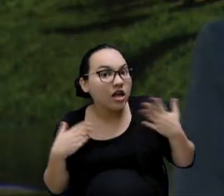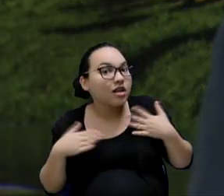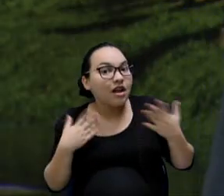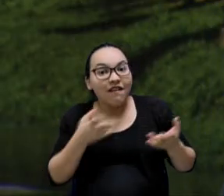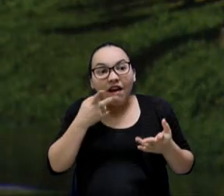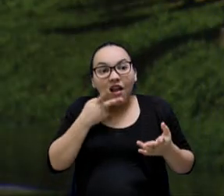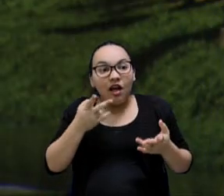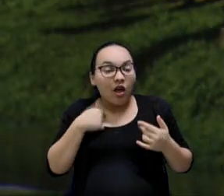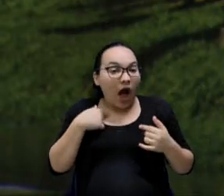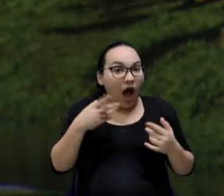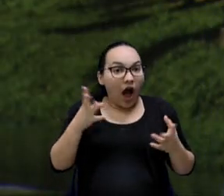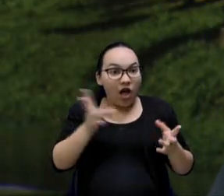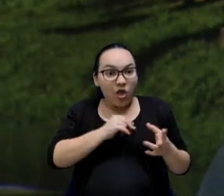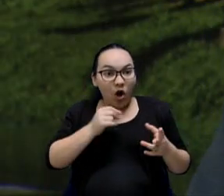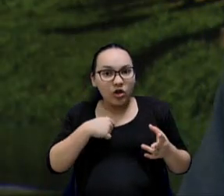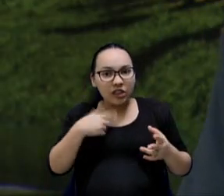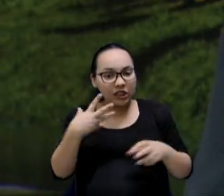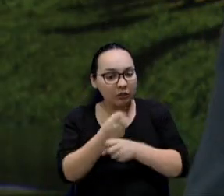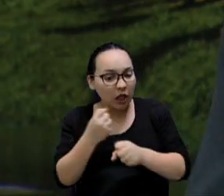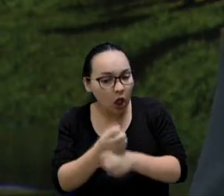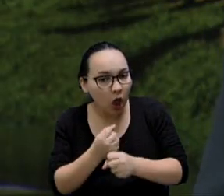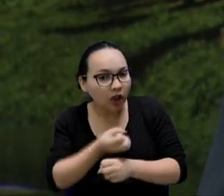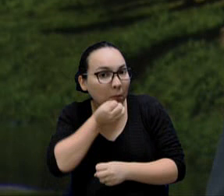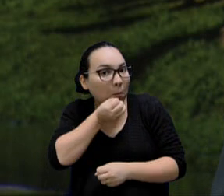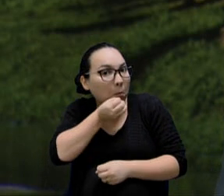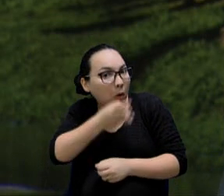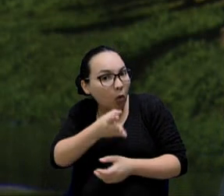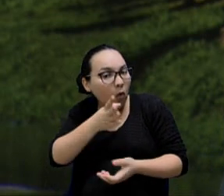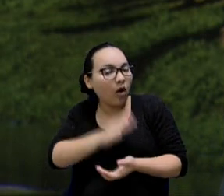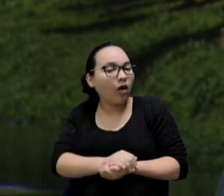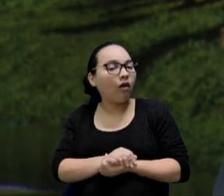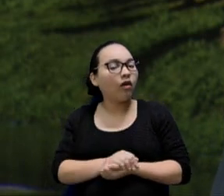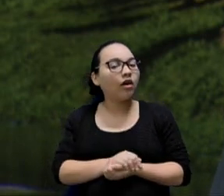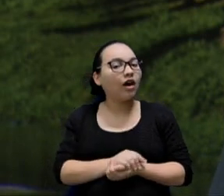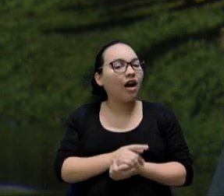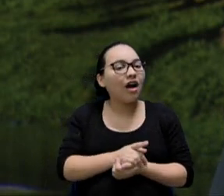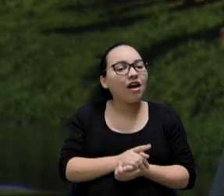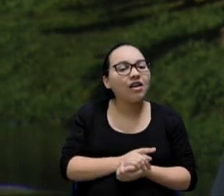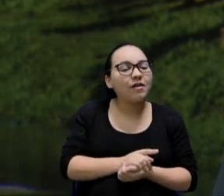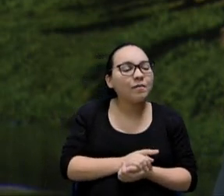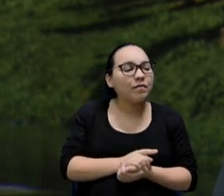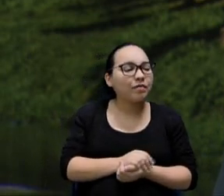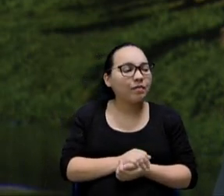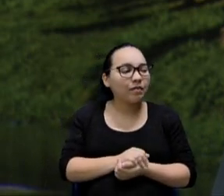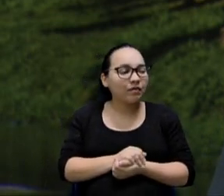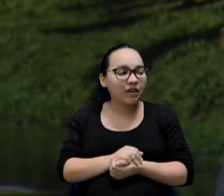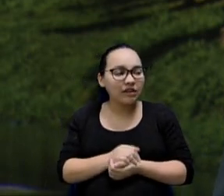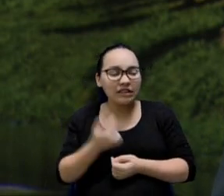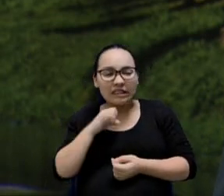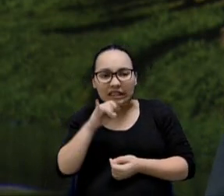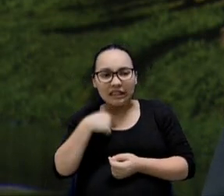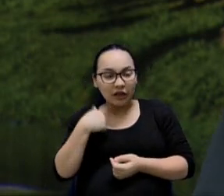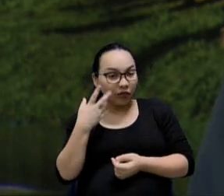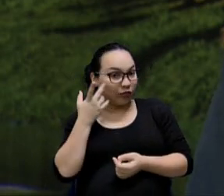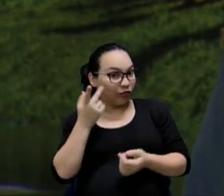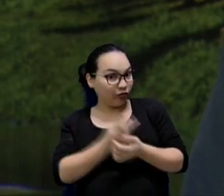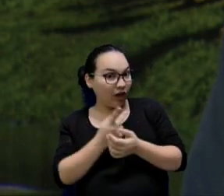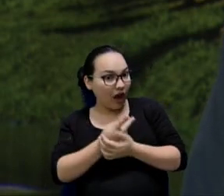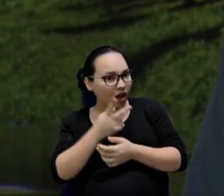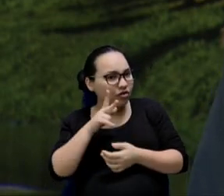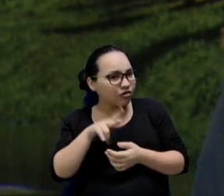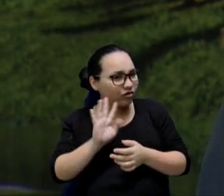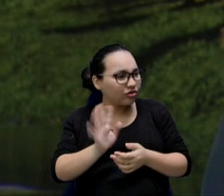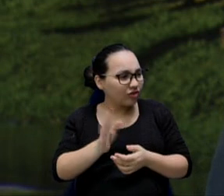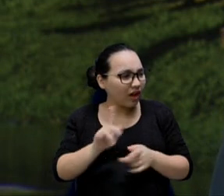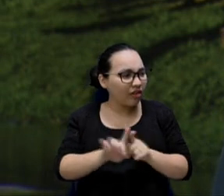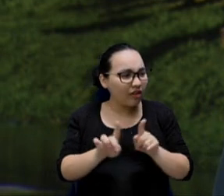falando, puxa vida, ela tirou uma nota muito boa. Falou também de Panamá City Beach, se eu não estiver enganado, é isso?